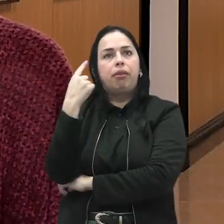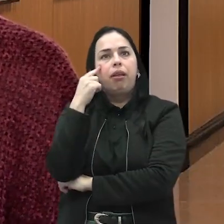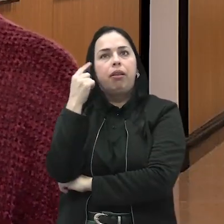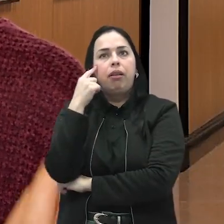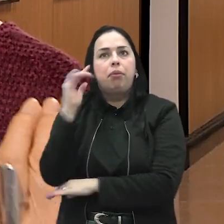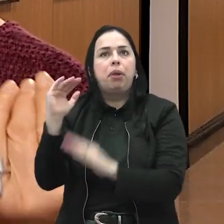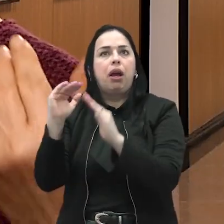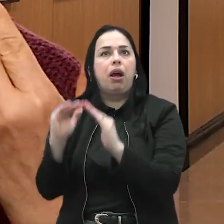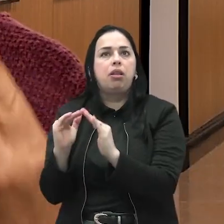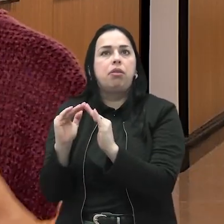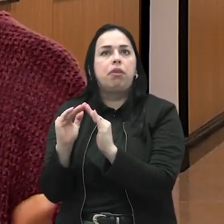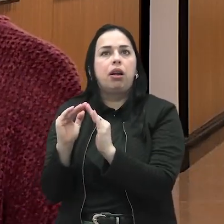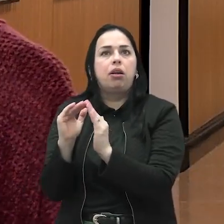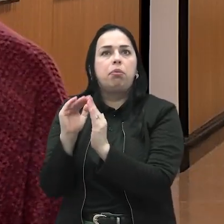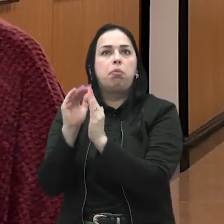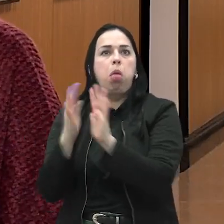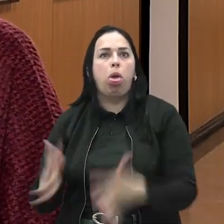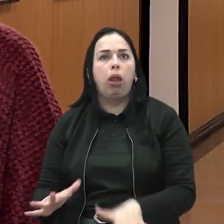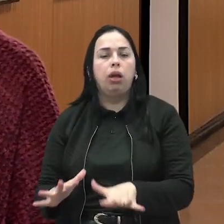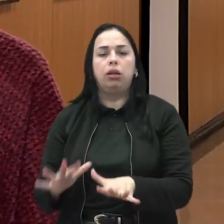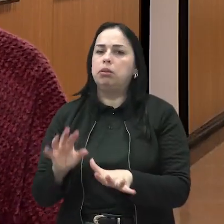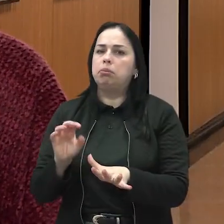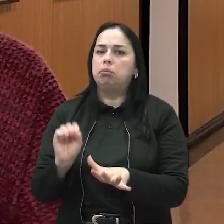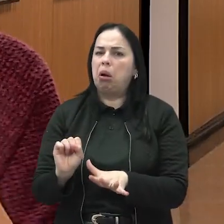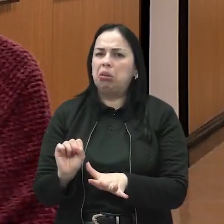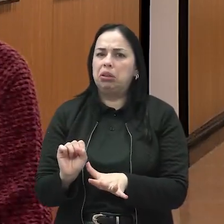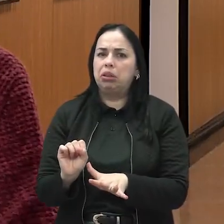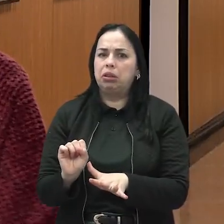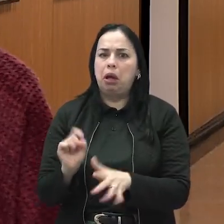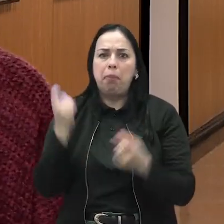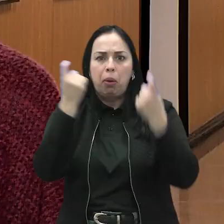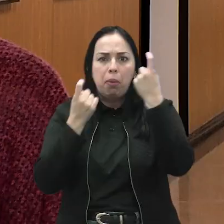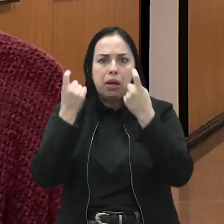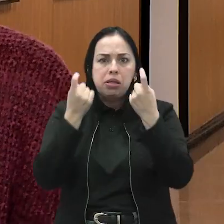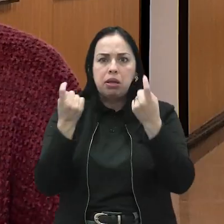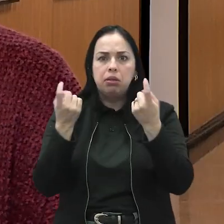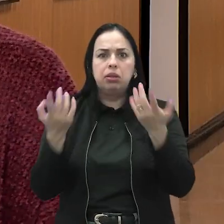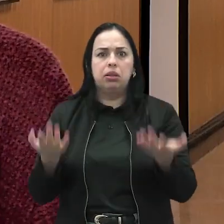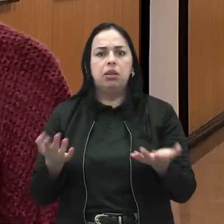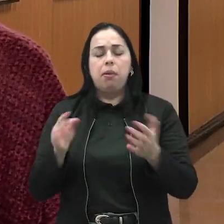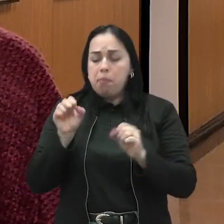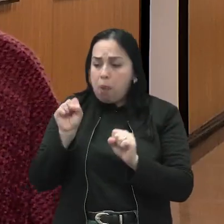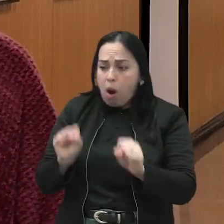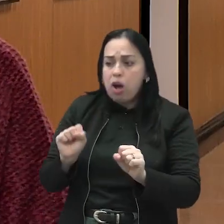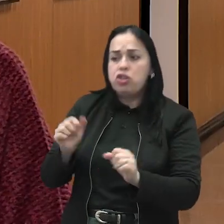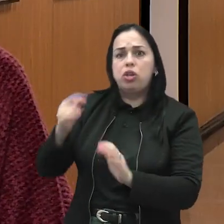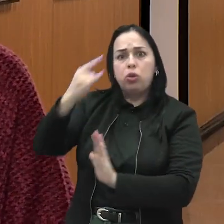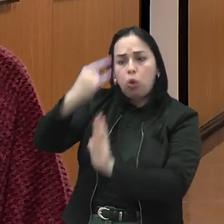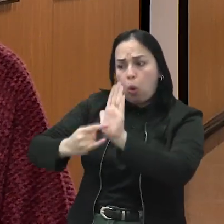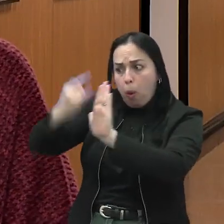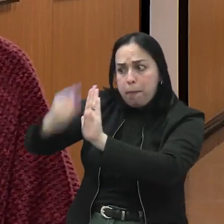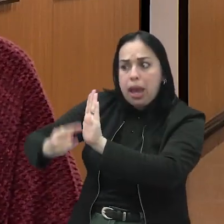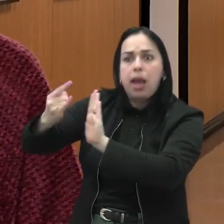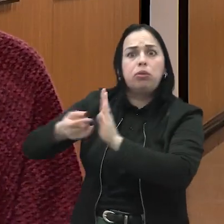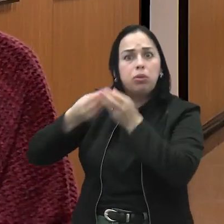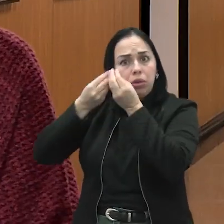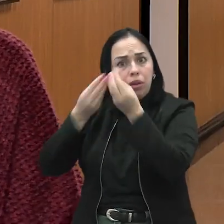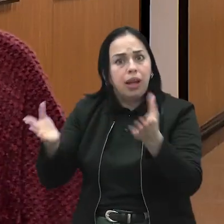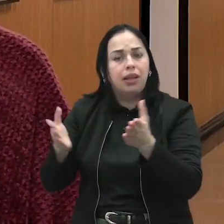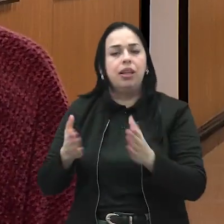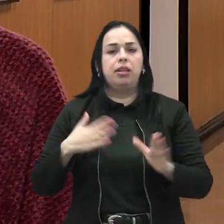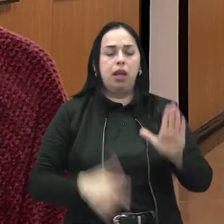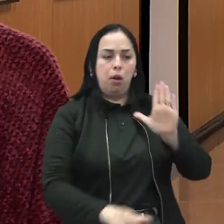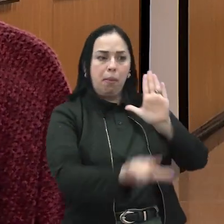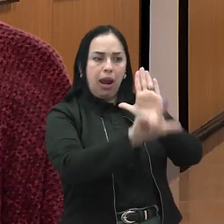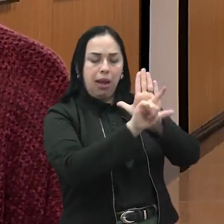hora pensando que a sua casa pode ser demolida, tal, se você pode regularizar a região, né? Eu acho que tem